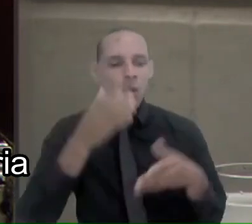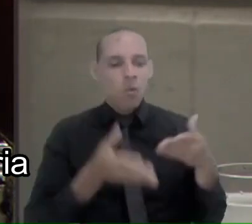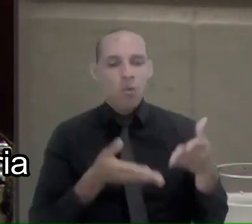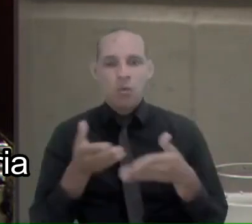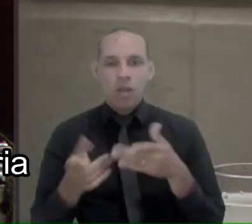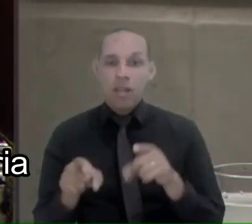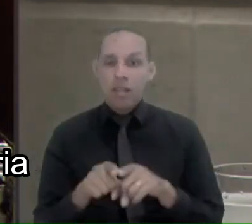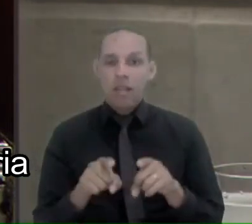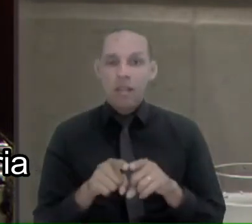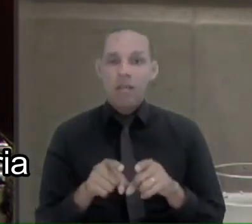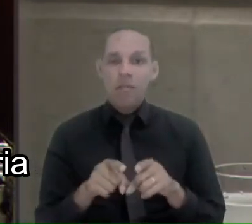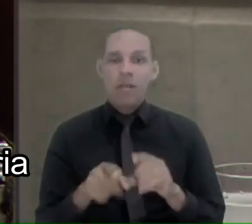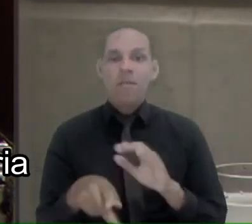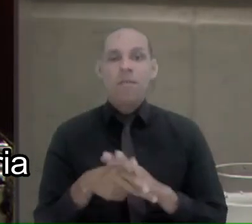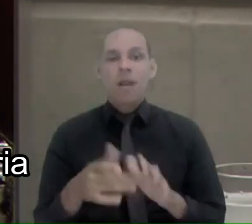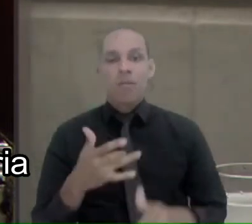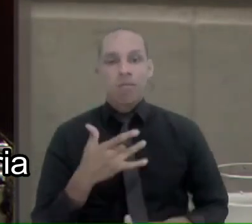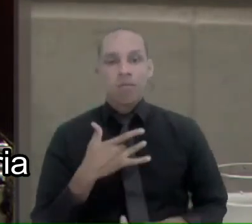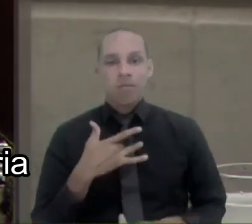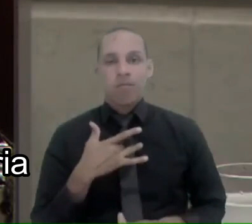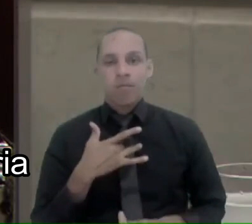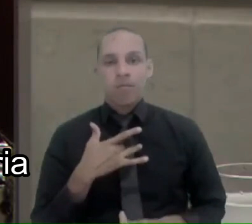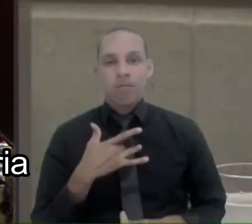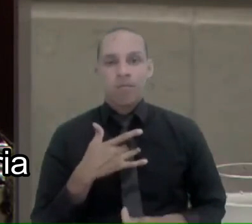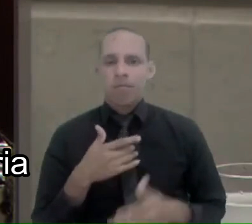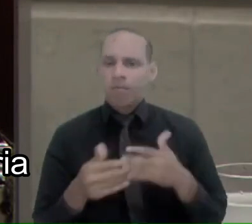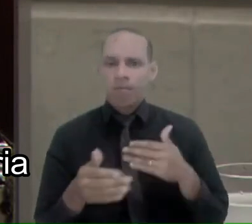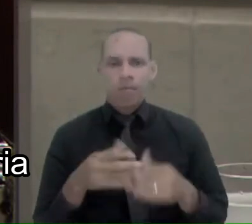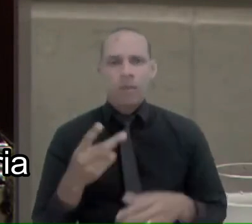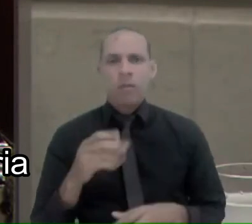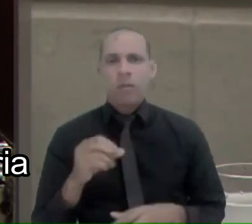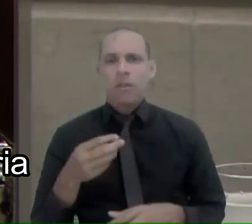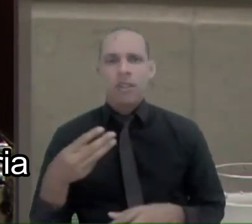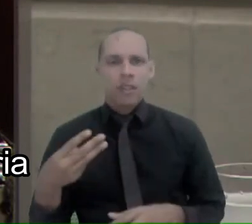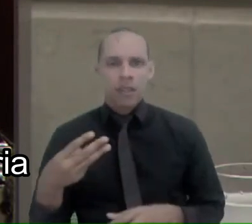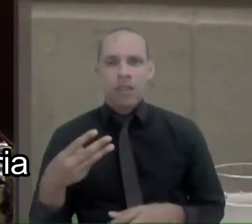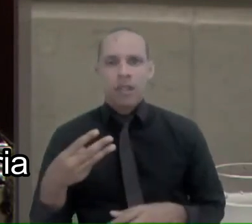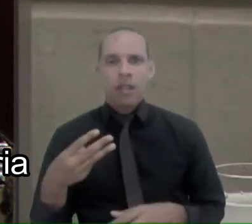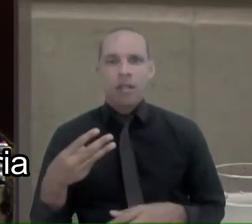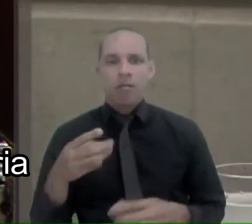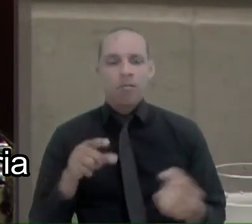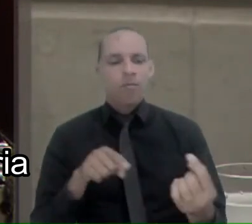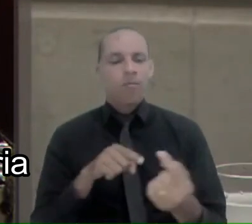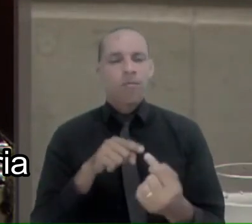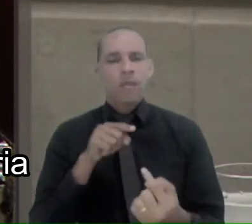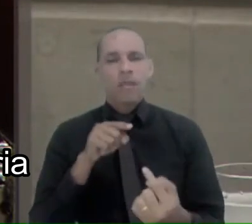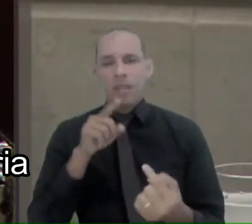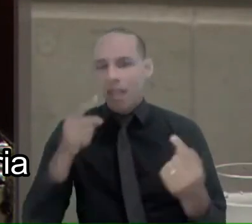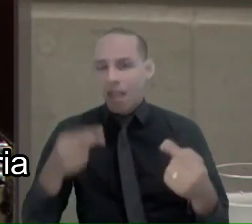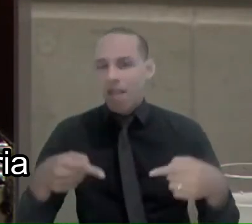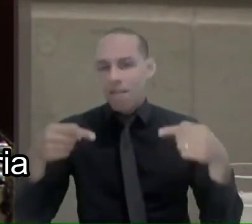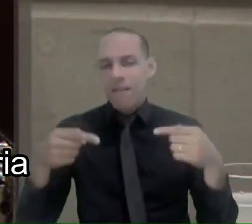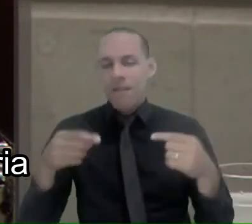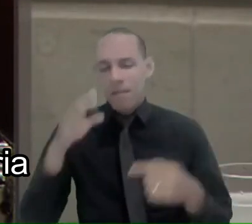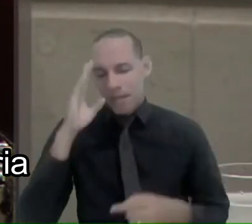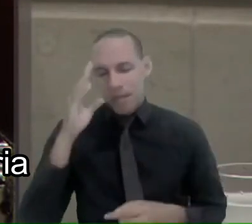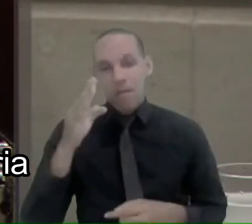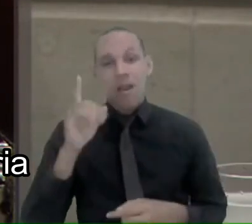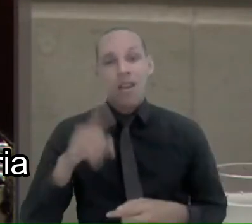tuberculose, ainda que em 2023 ela apareça como o principal desafio dentro do conjunto de